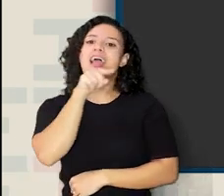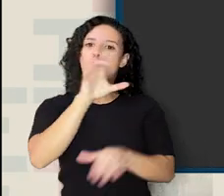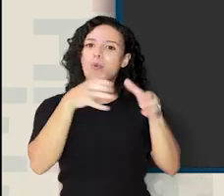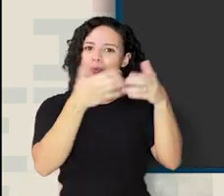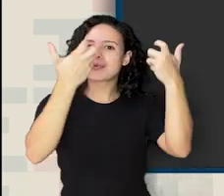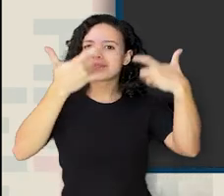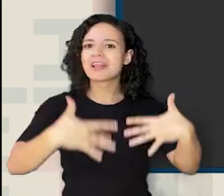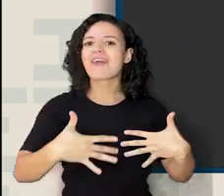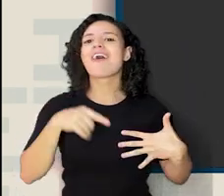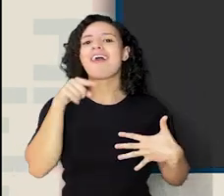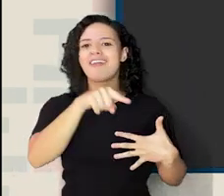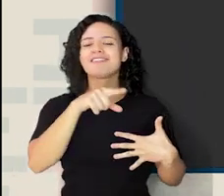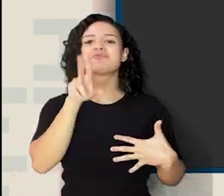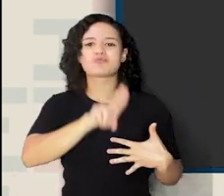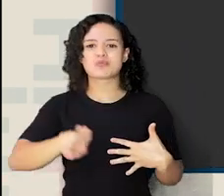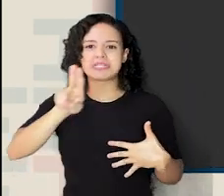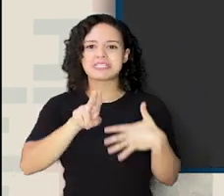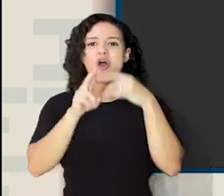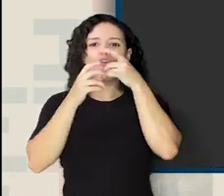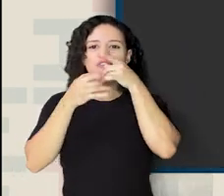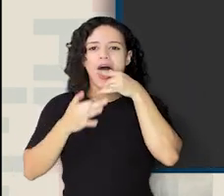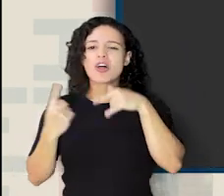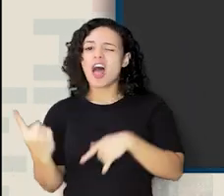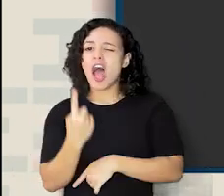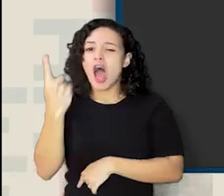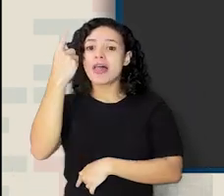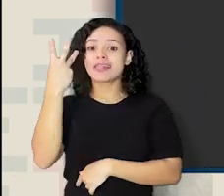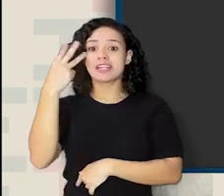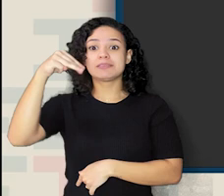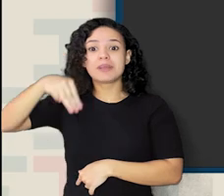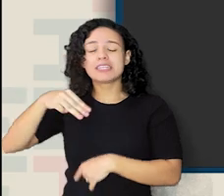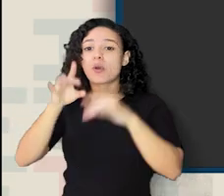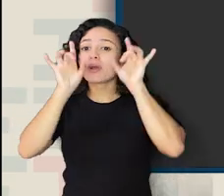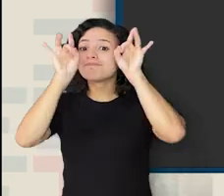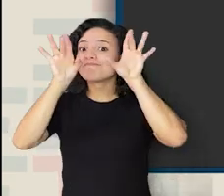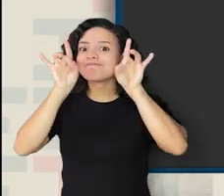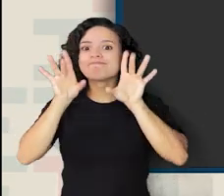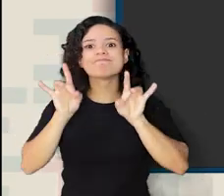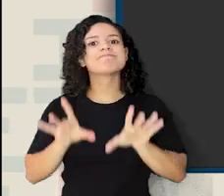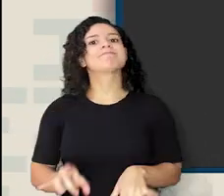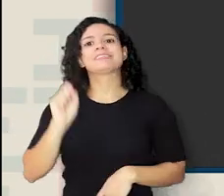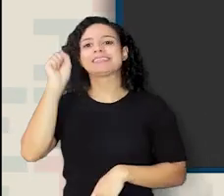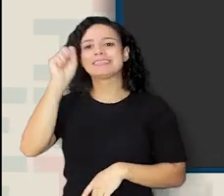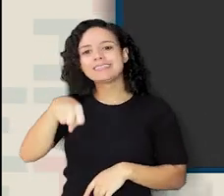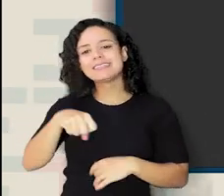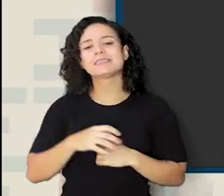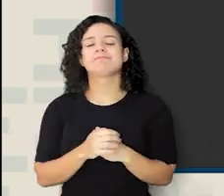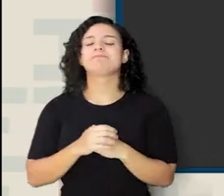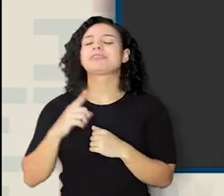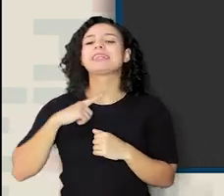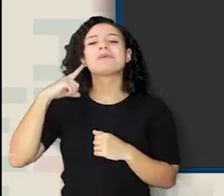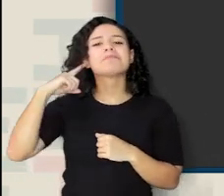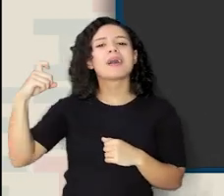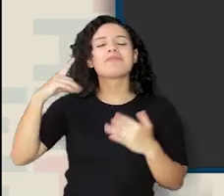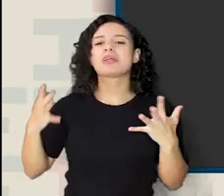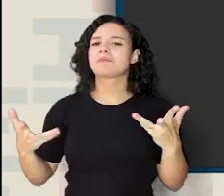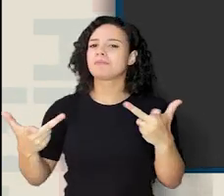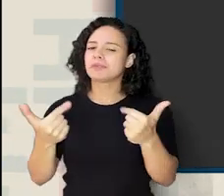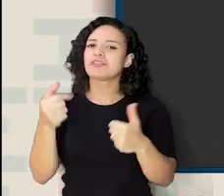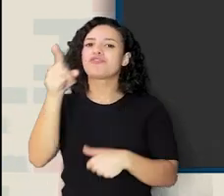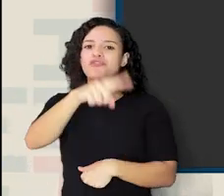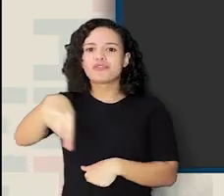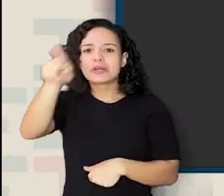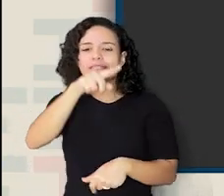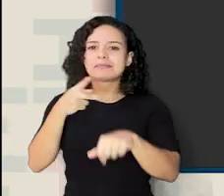eu falei, ficou com uma delas, né? É muito especial, né? E tem